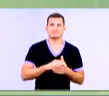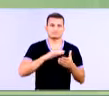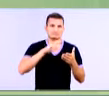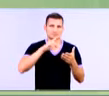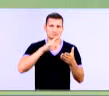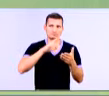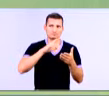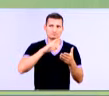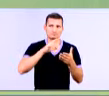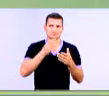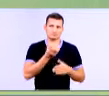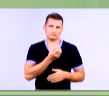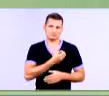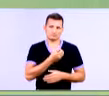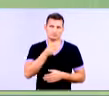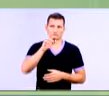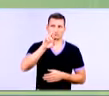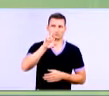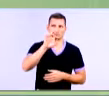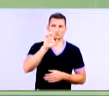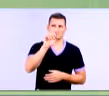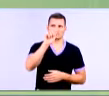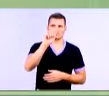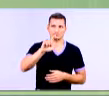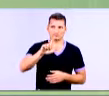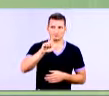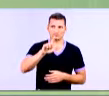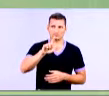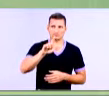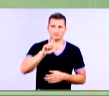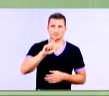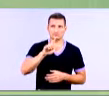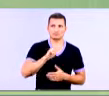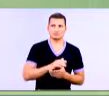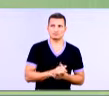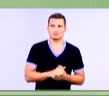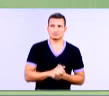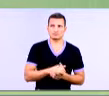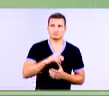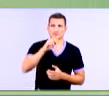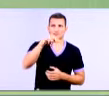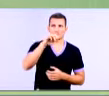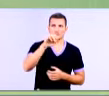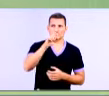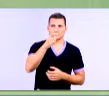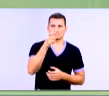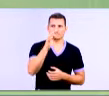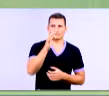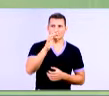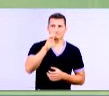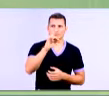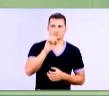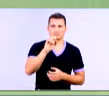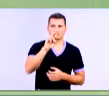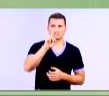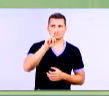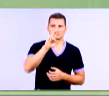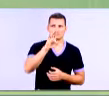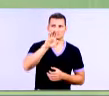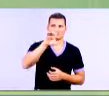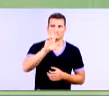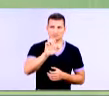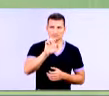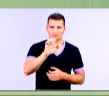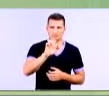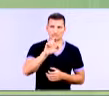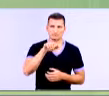real, que é um número que, né, que pode ser quebrado, para ler o número real, next double. São aí, né,